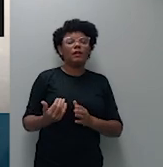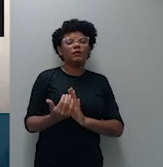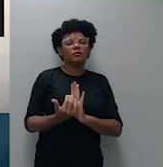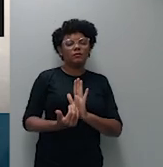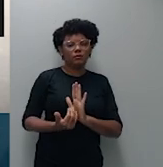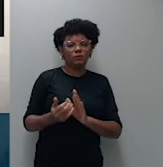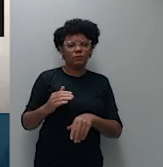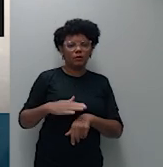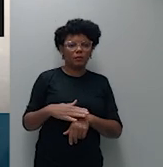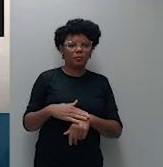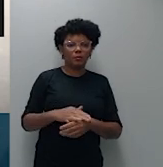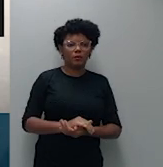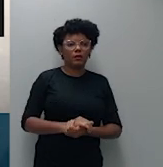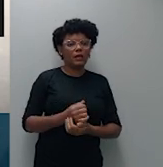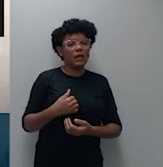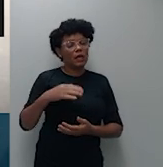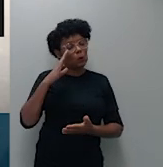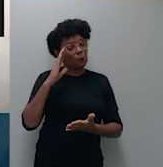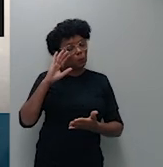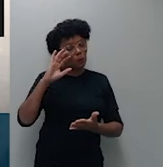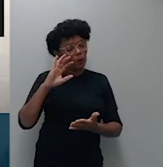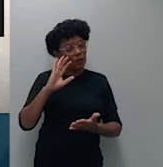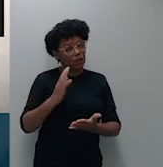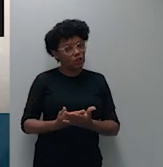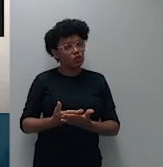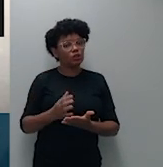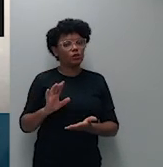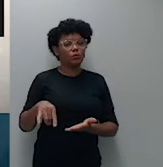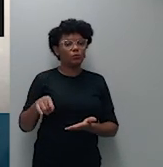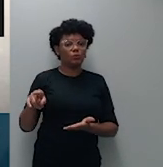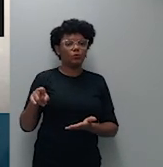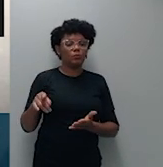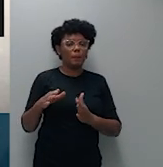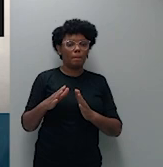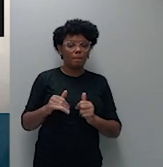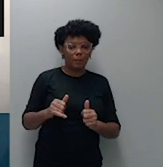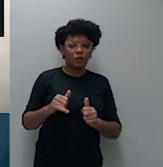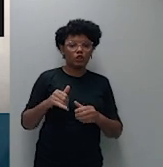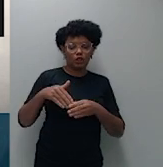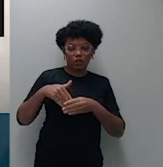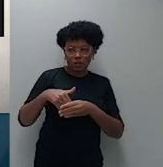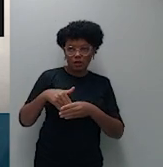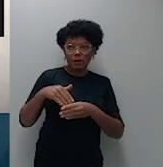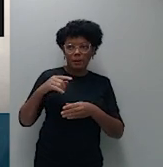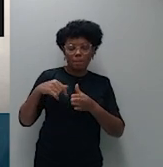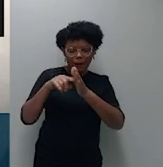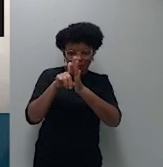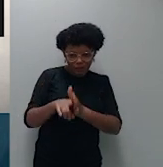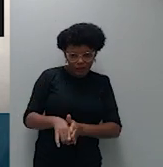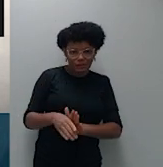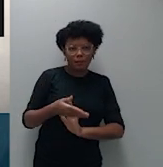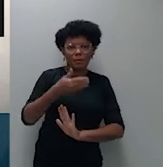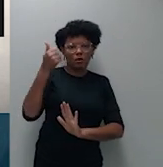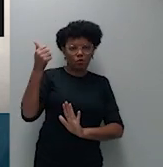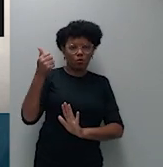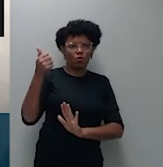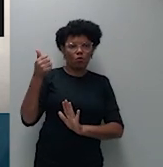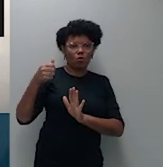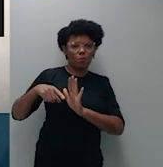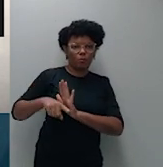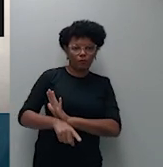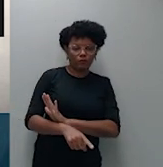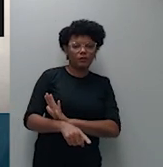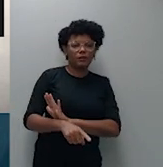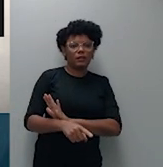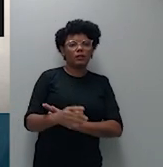falta né eu creio que o melhor será eu pedi vista regimental para uma análise mais